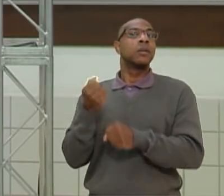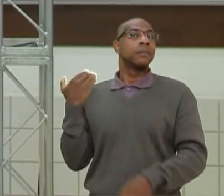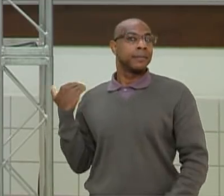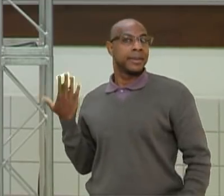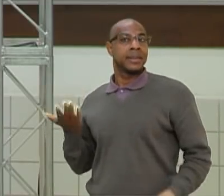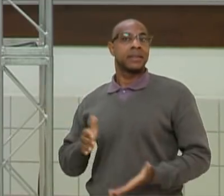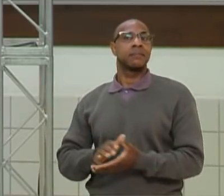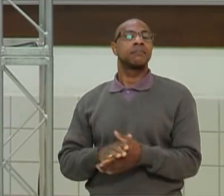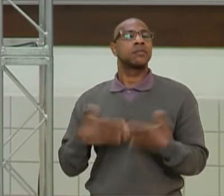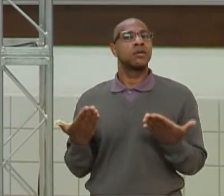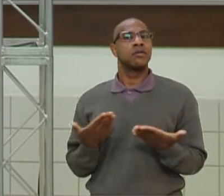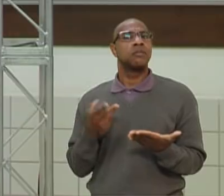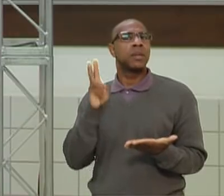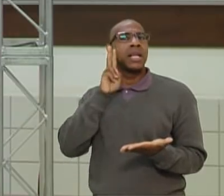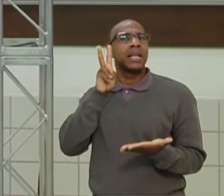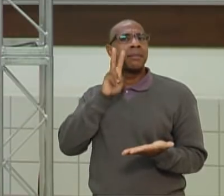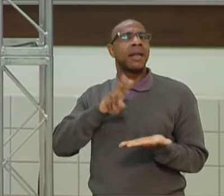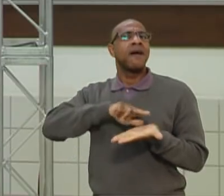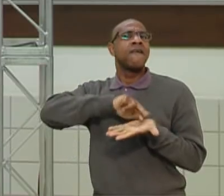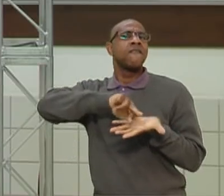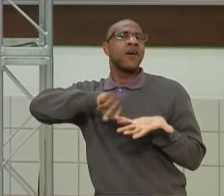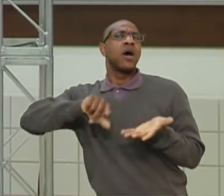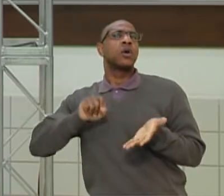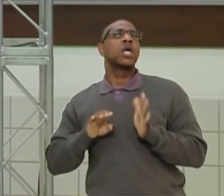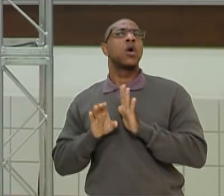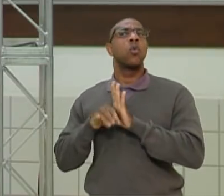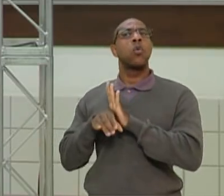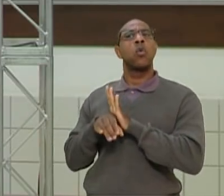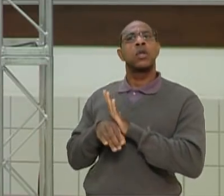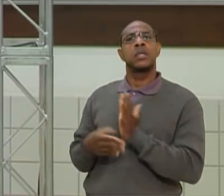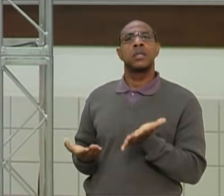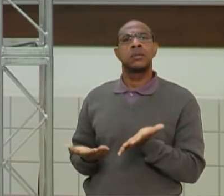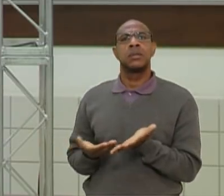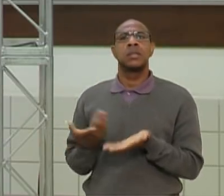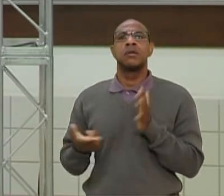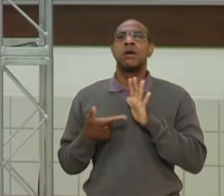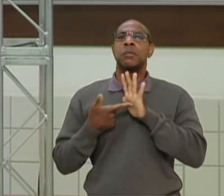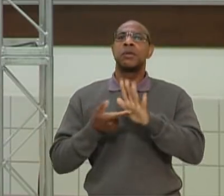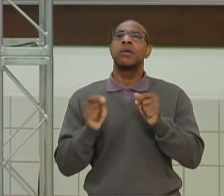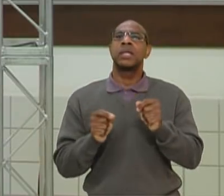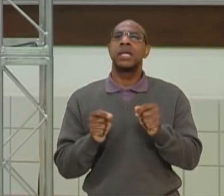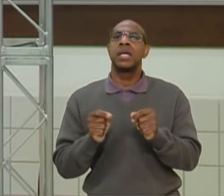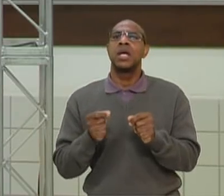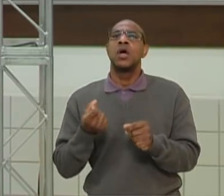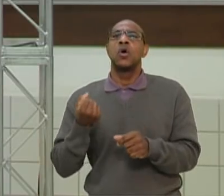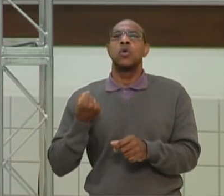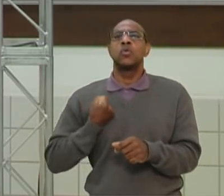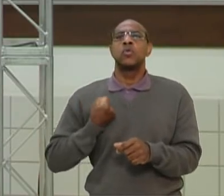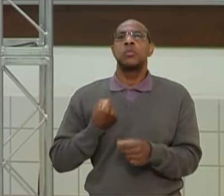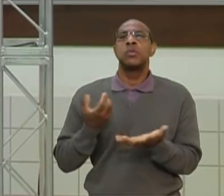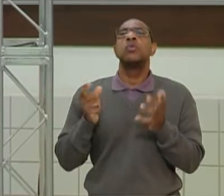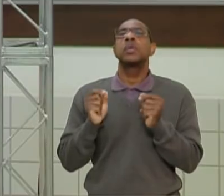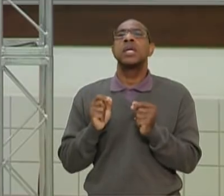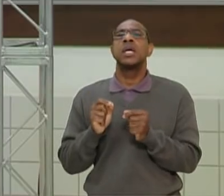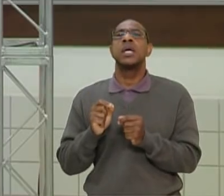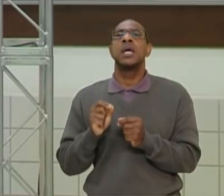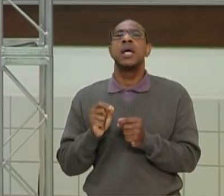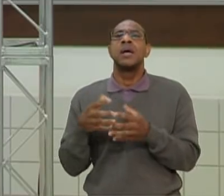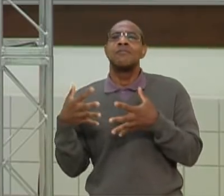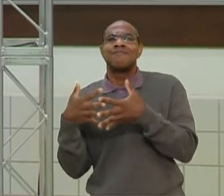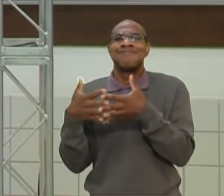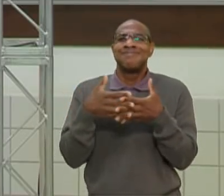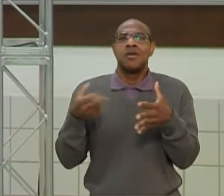conceitos. Então nós vamos trabalhar hoje o módulo de um número complexo, um módulo e o argumento de um